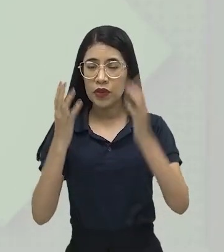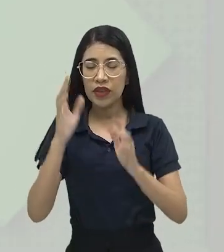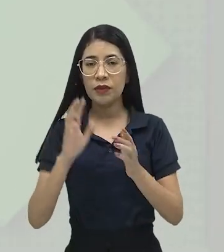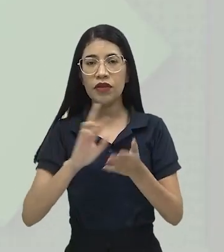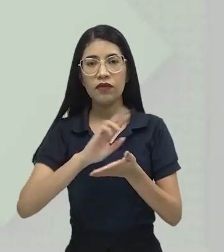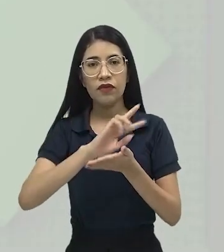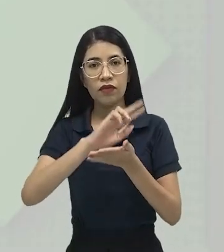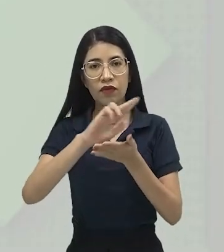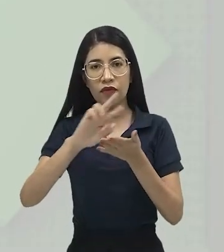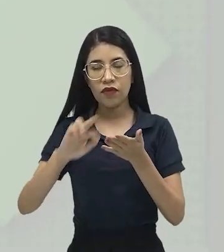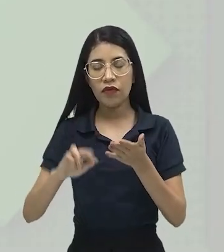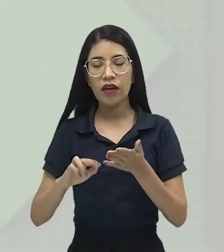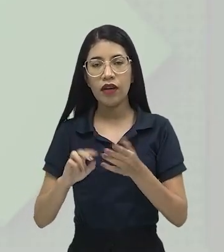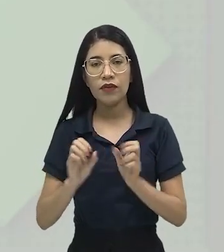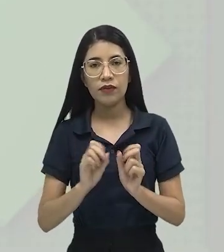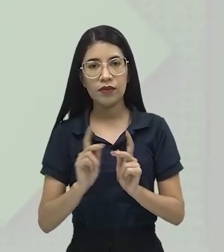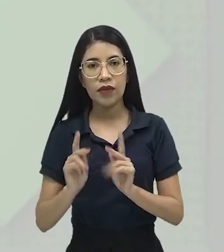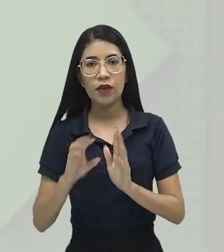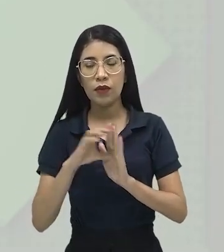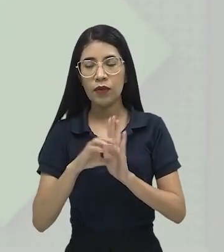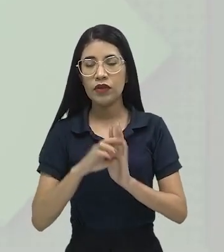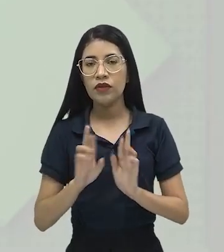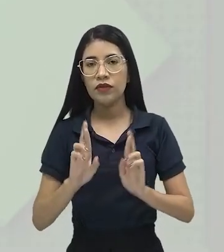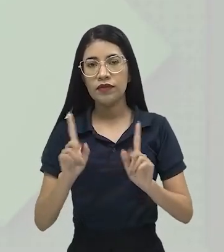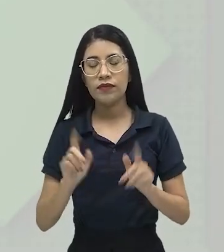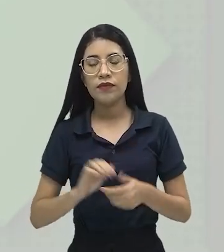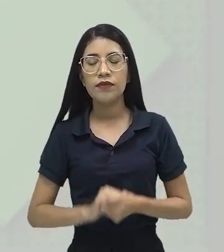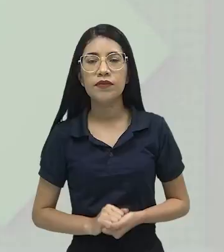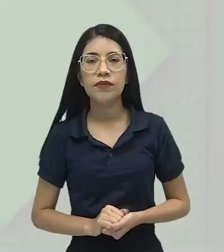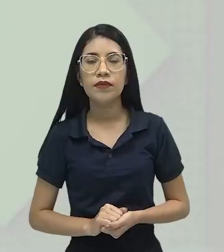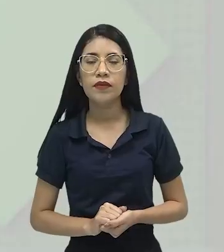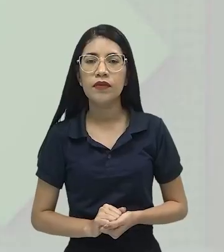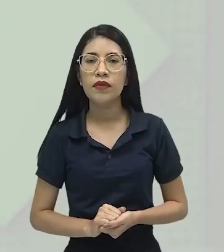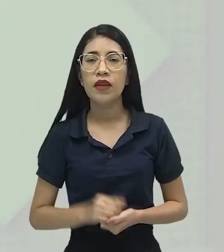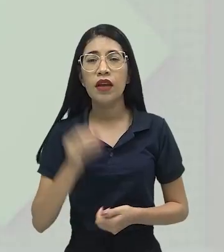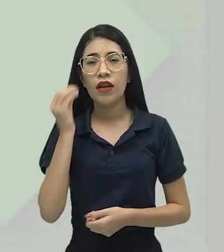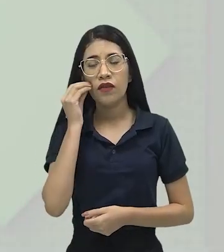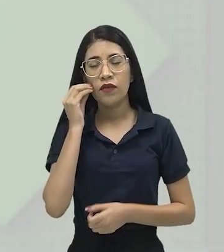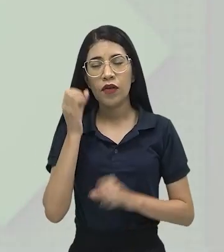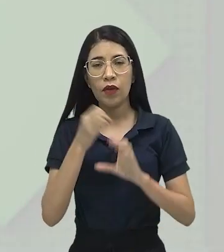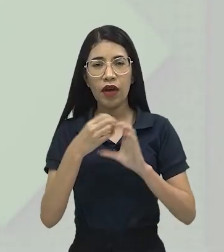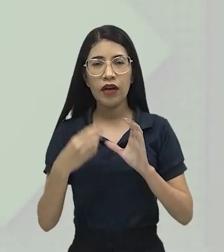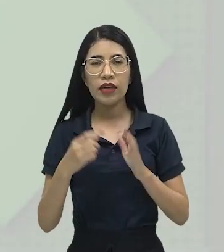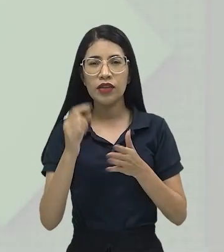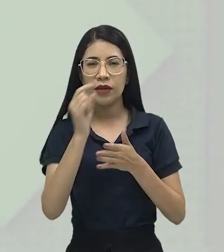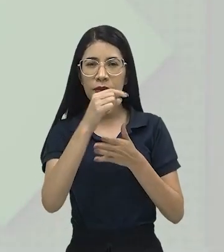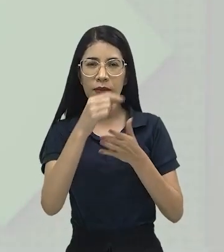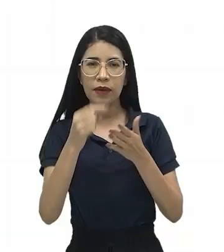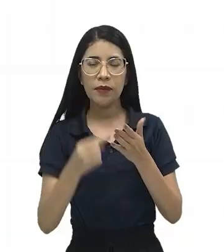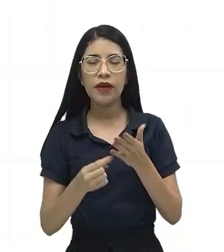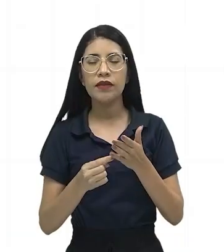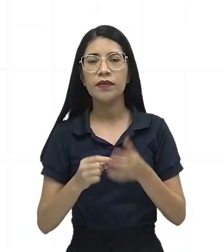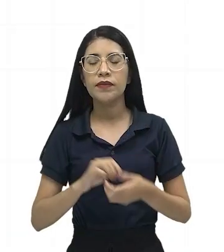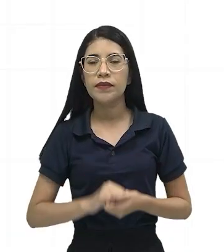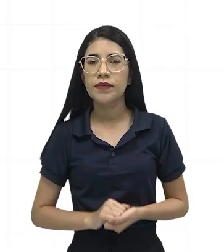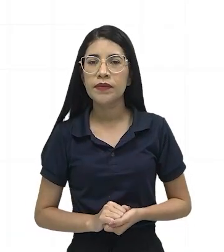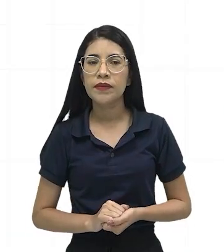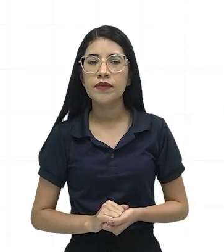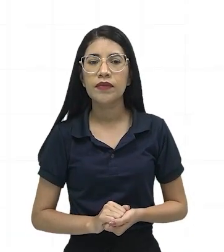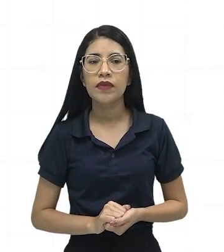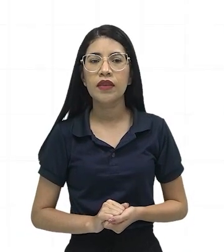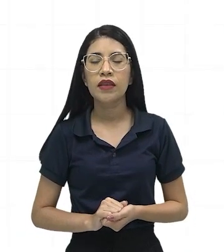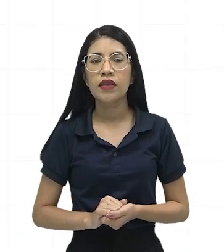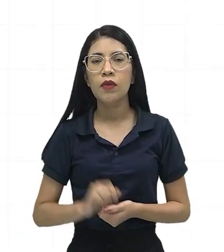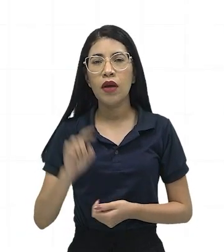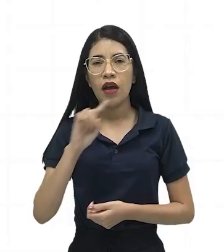são diferentes deste conceito. Então, vamos aí ver algumas características de cada uma dessas zonas, né? Então, a